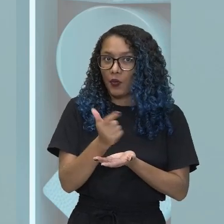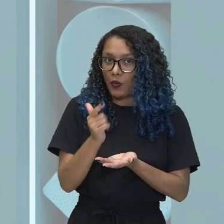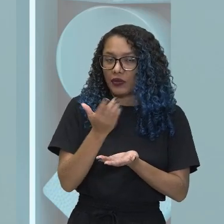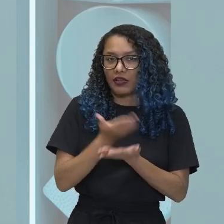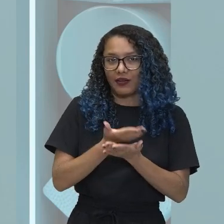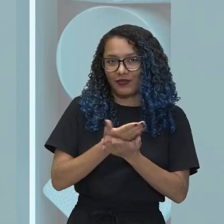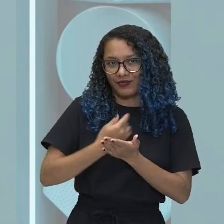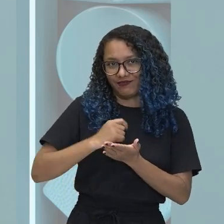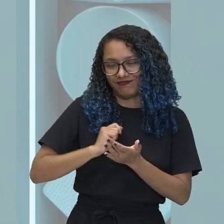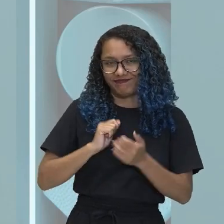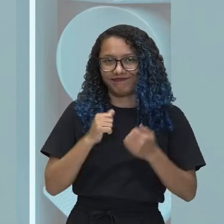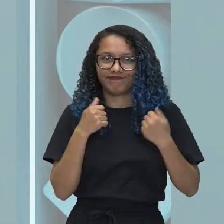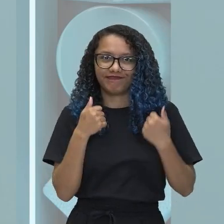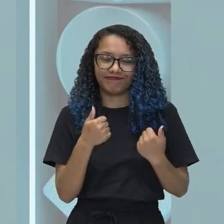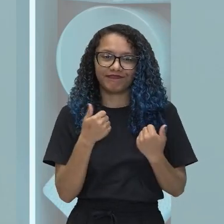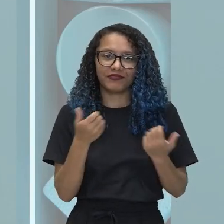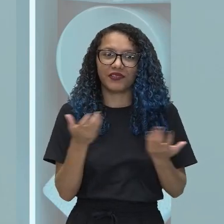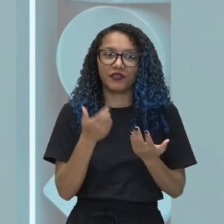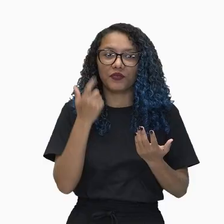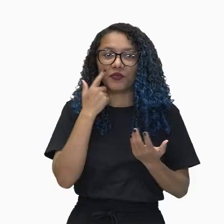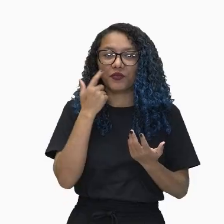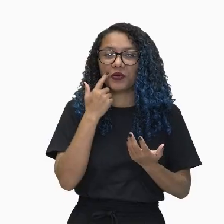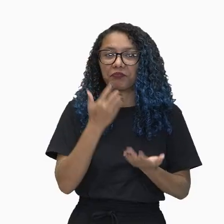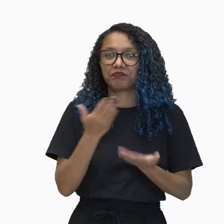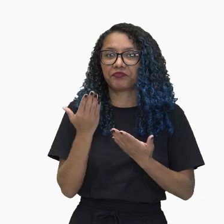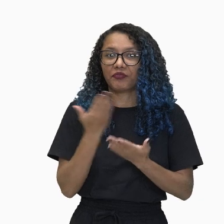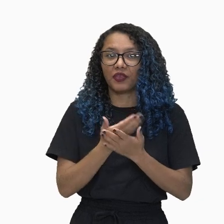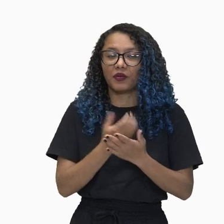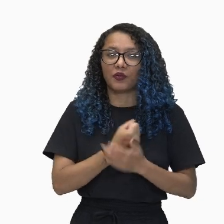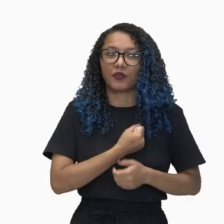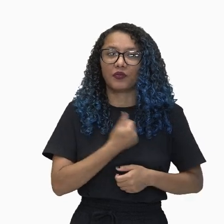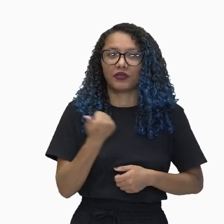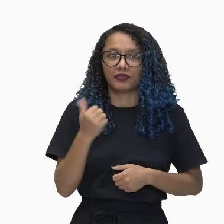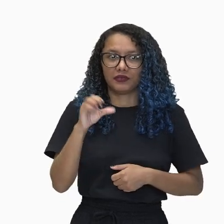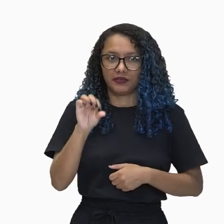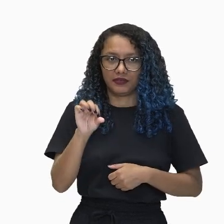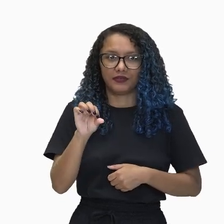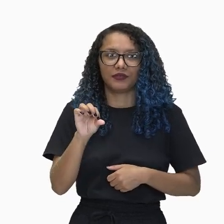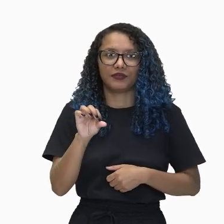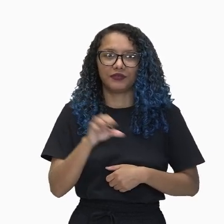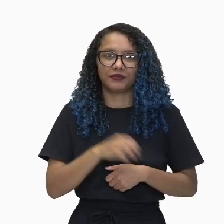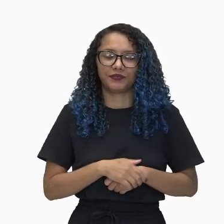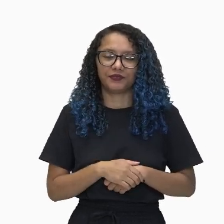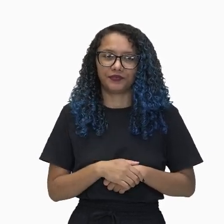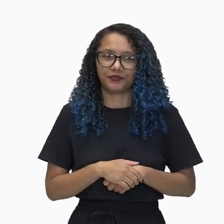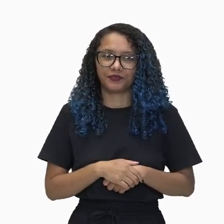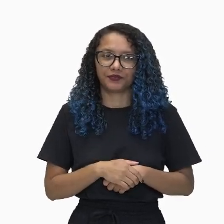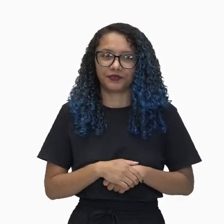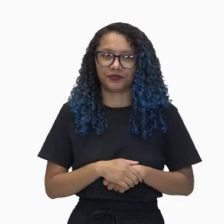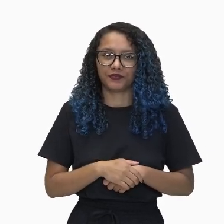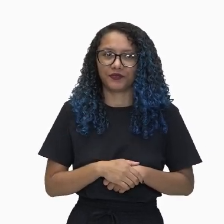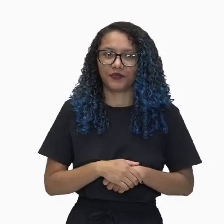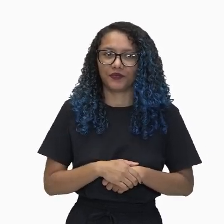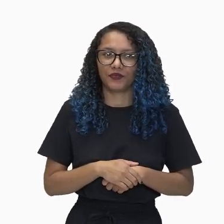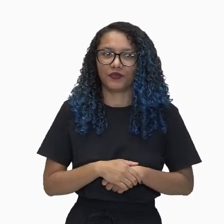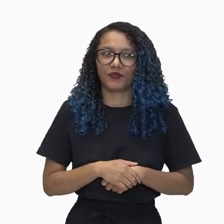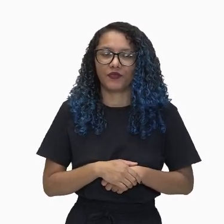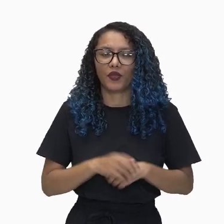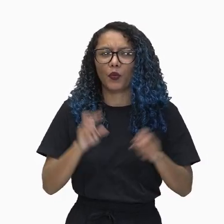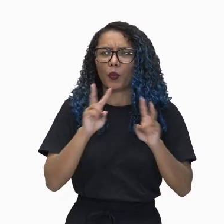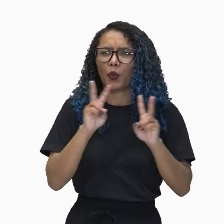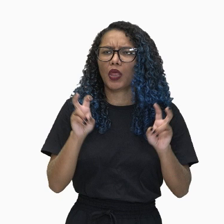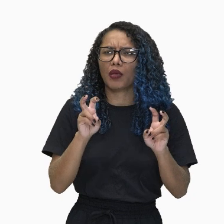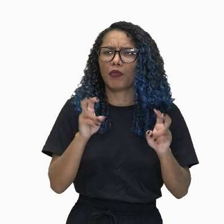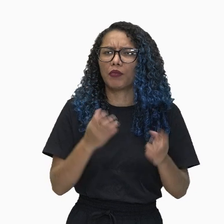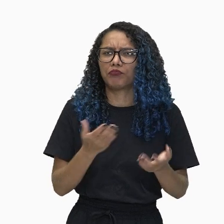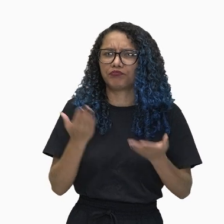espanhol E hoje nós vamos com a aula de número isso aí professor aula 19 objeto de